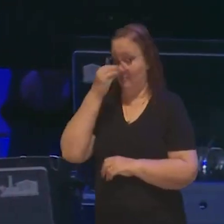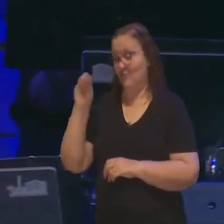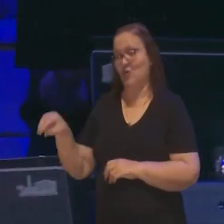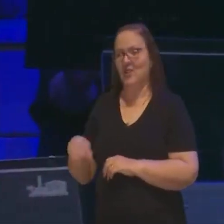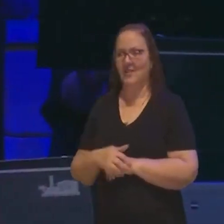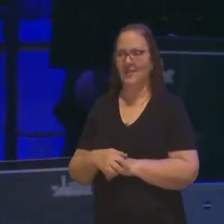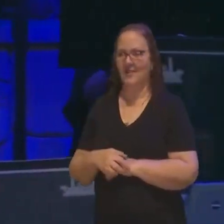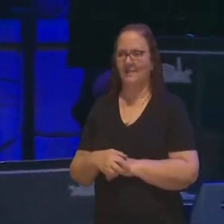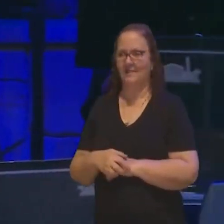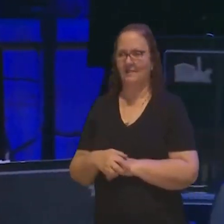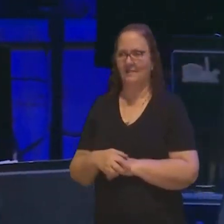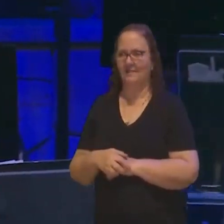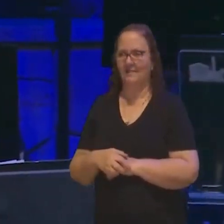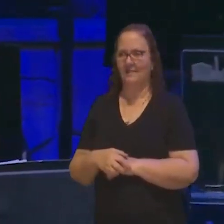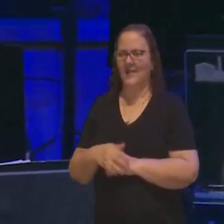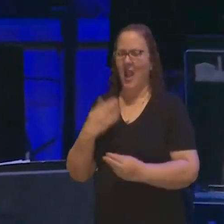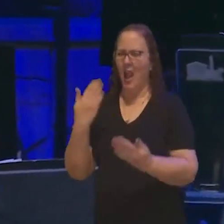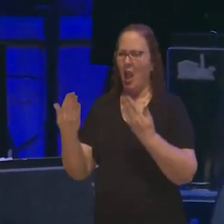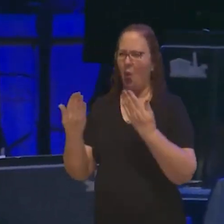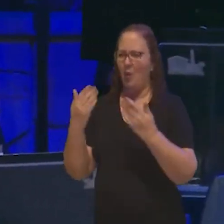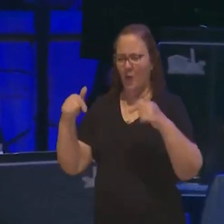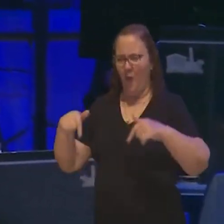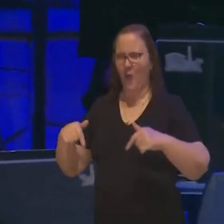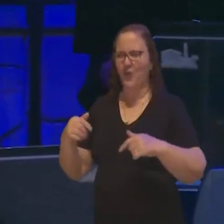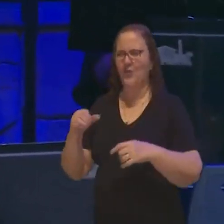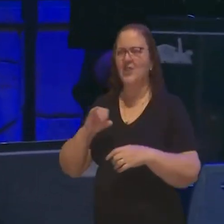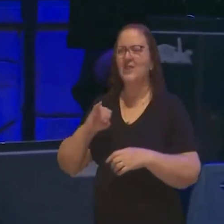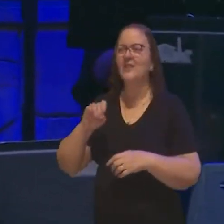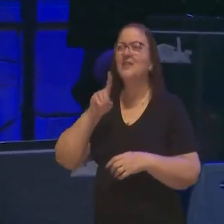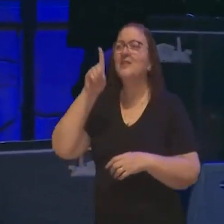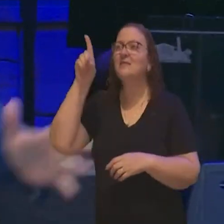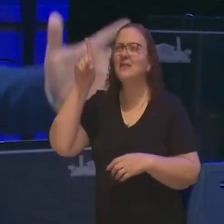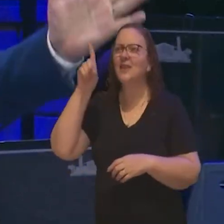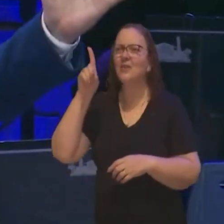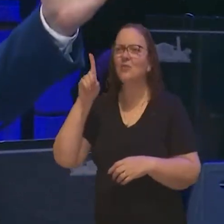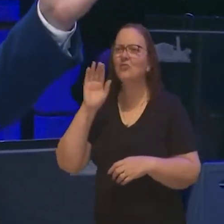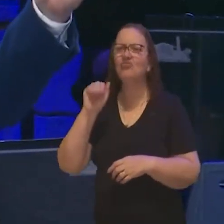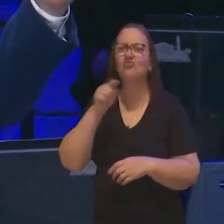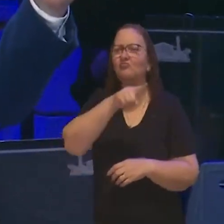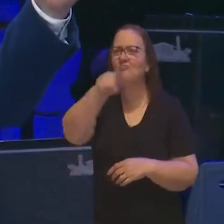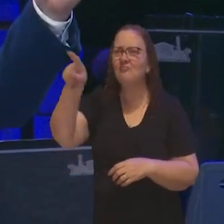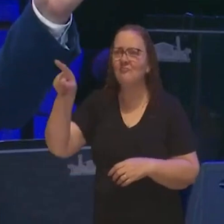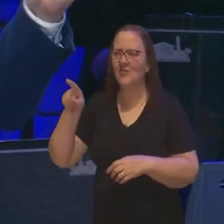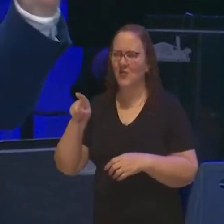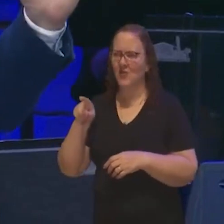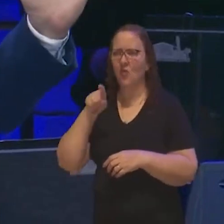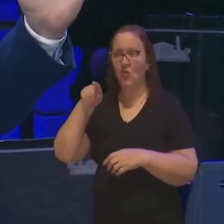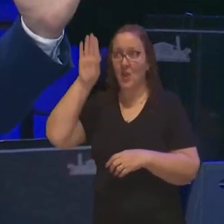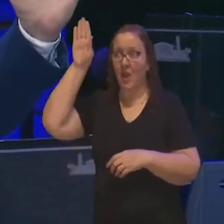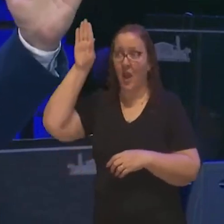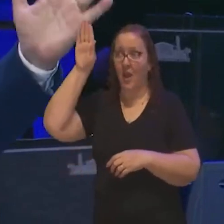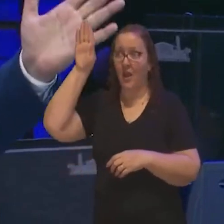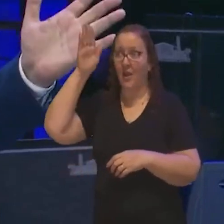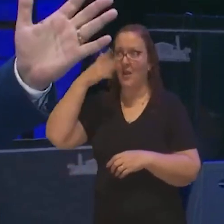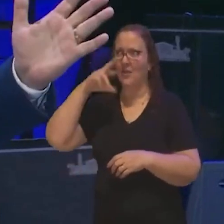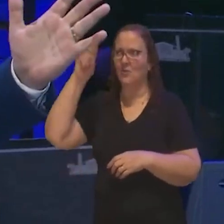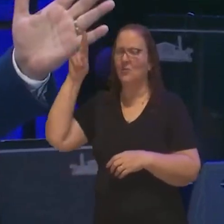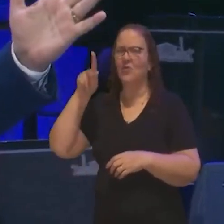E quando Deus fizer uma chamada, você vai estar presente para você responder a Ele: Senhor, eu estou aqui,